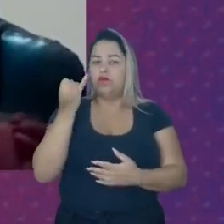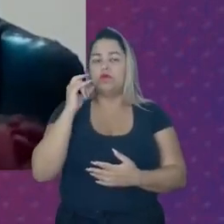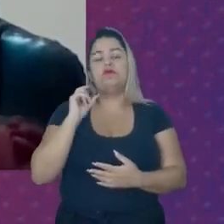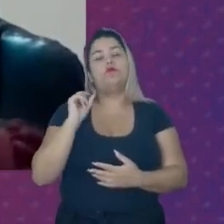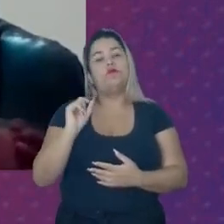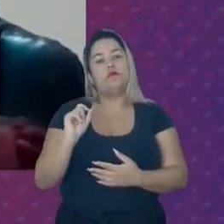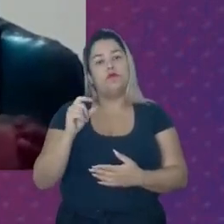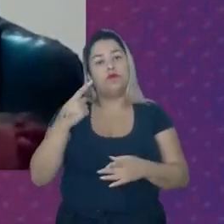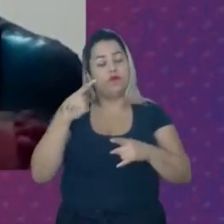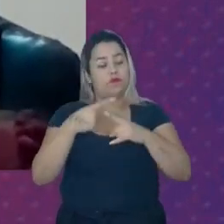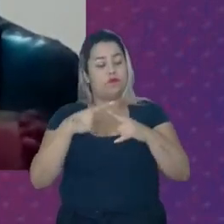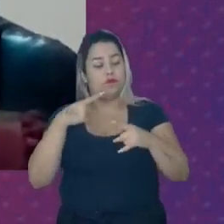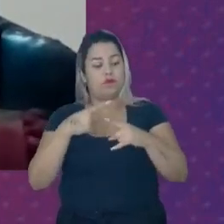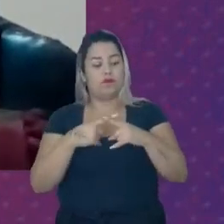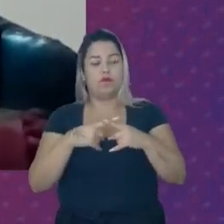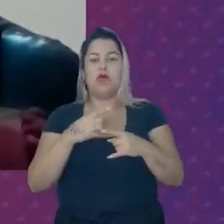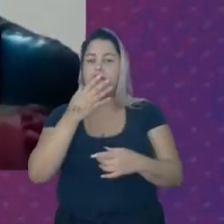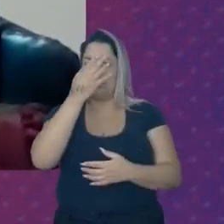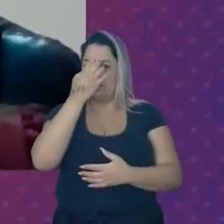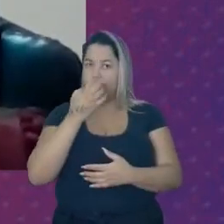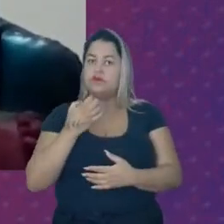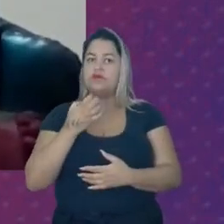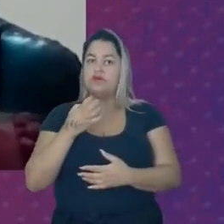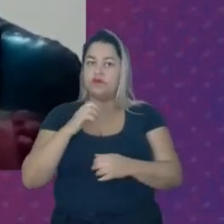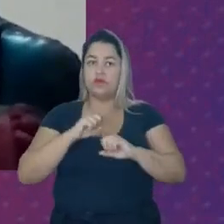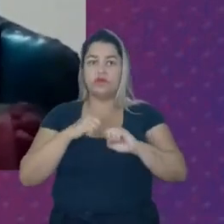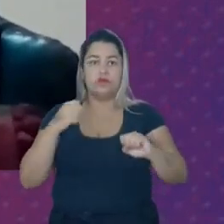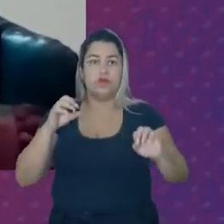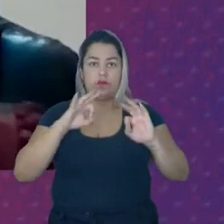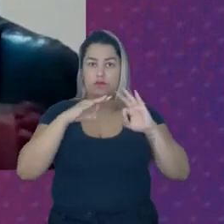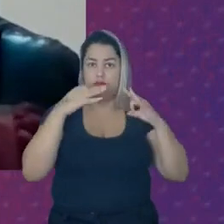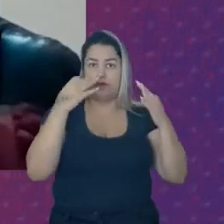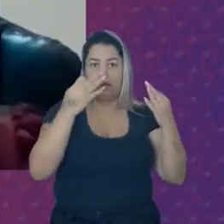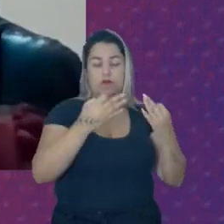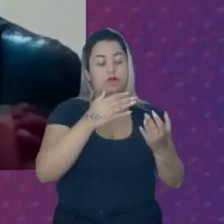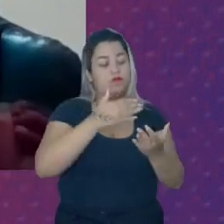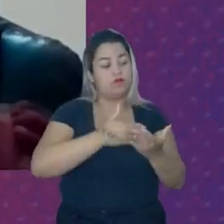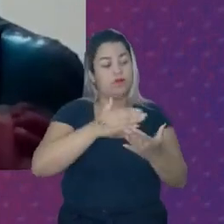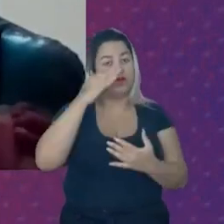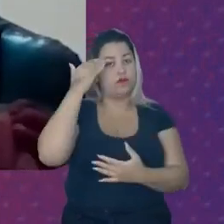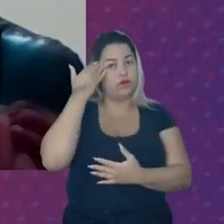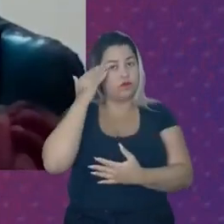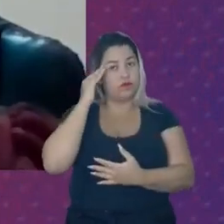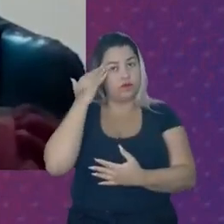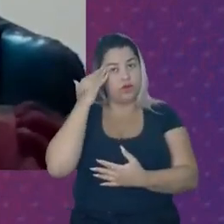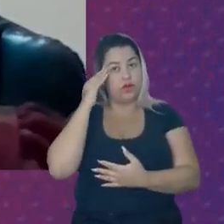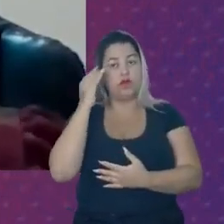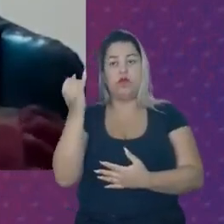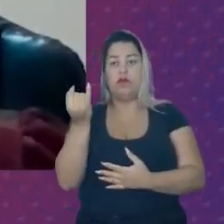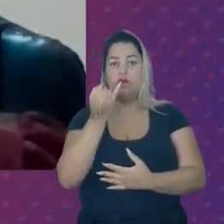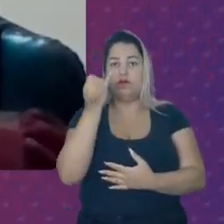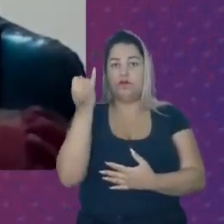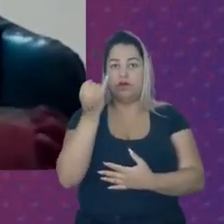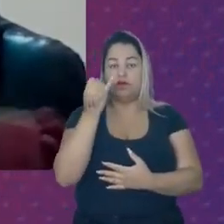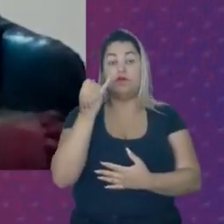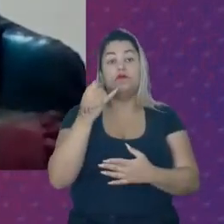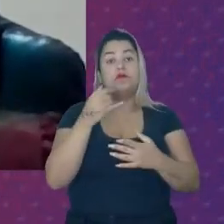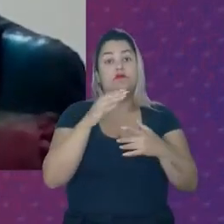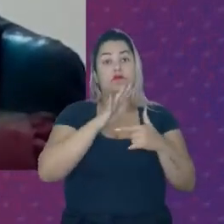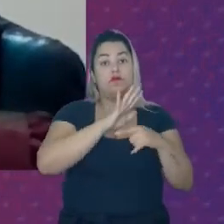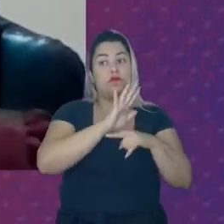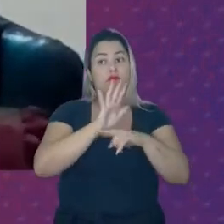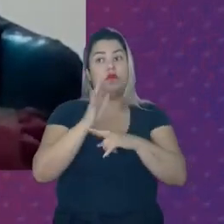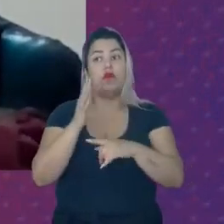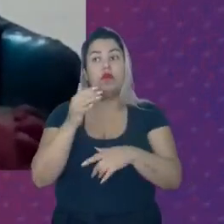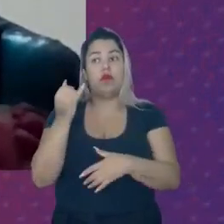porque traz uma seriedade maior e as famílias elas começam a compreender de que a importância de colocar as